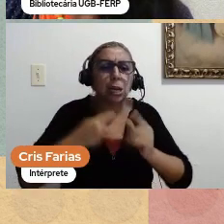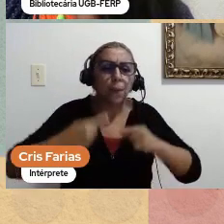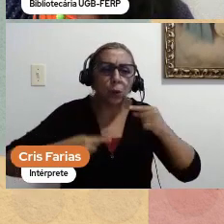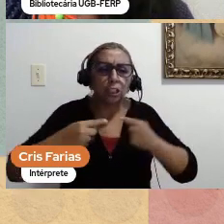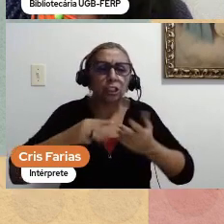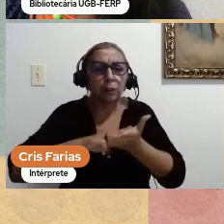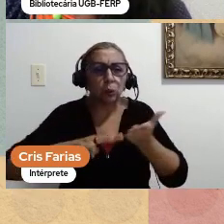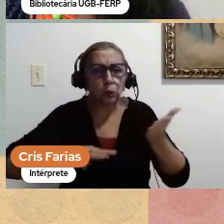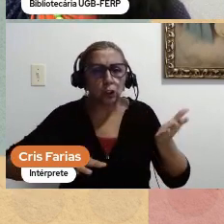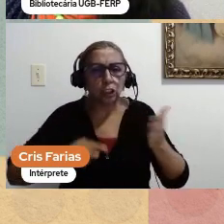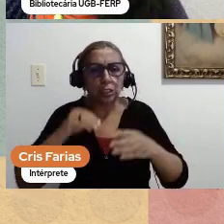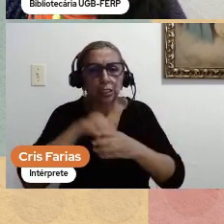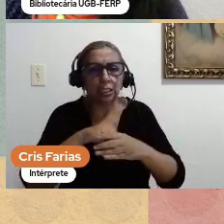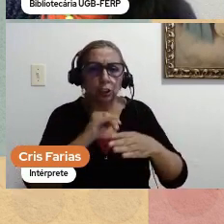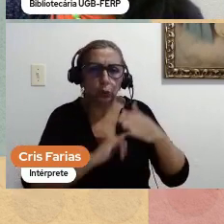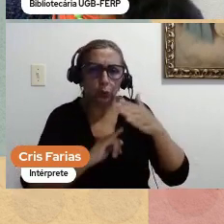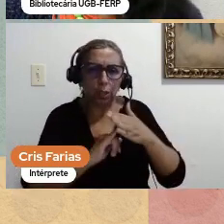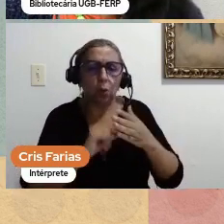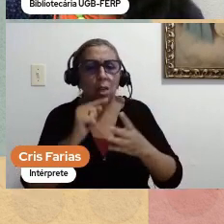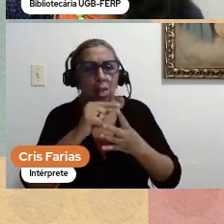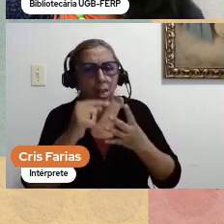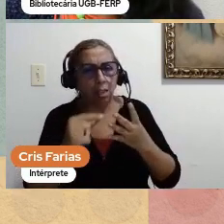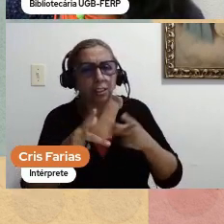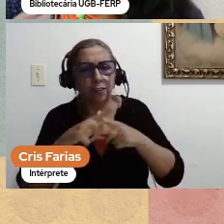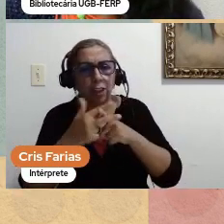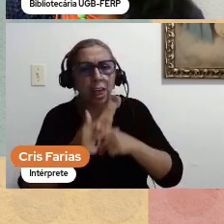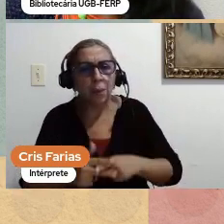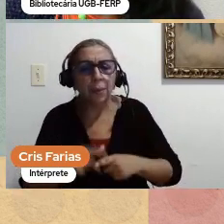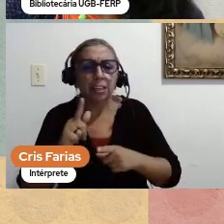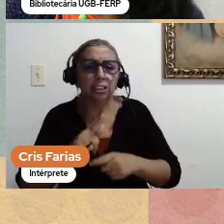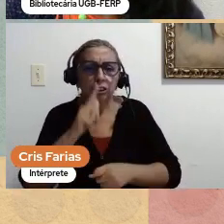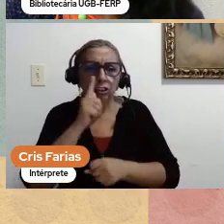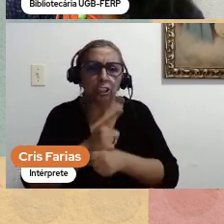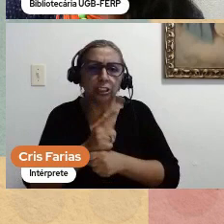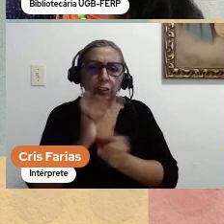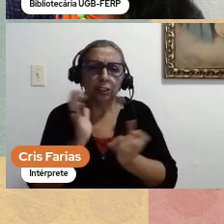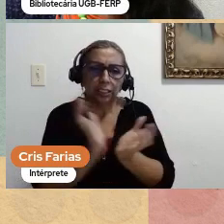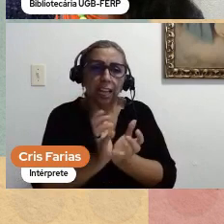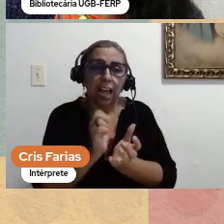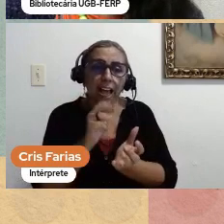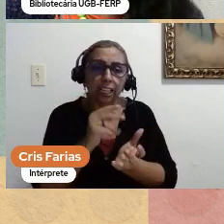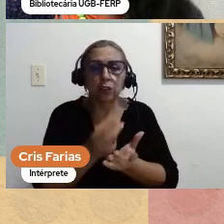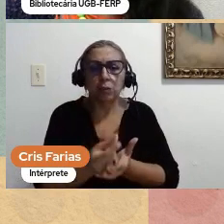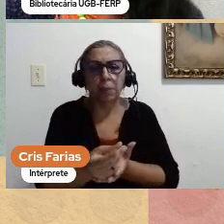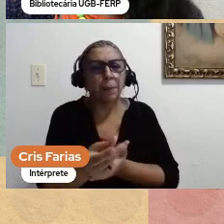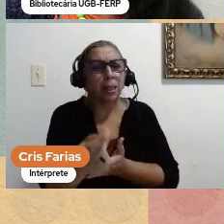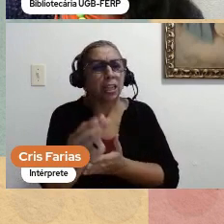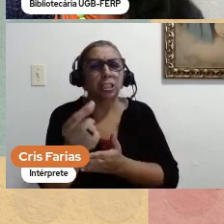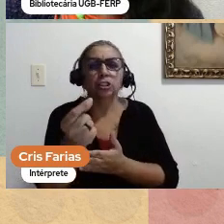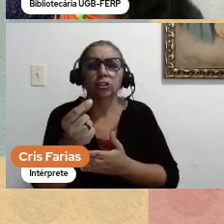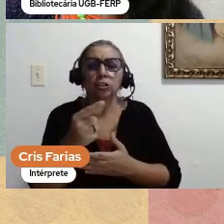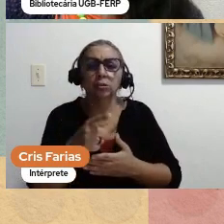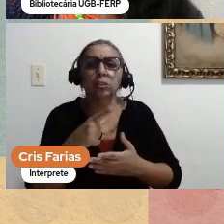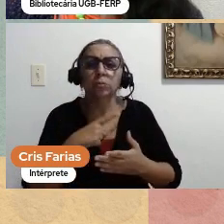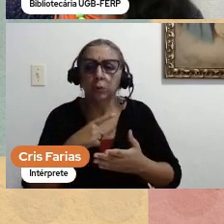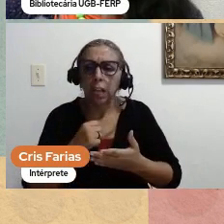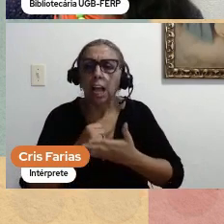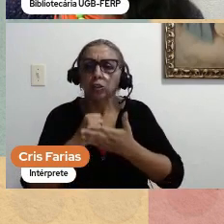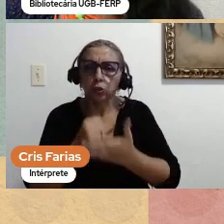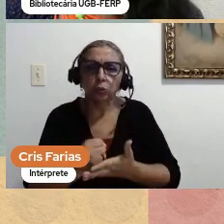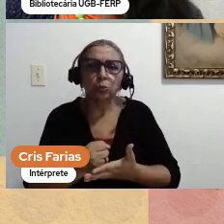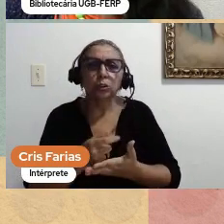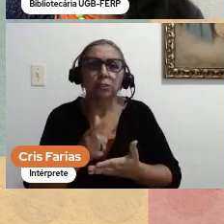instituição. Então, essas são as ferramentas da gestão deste arquivo permanente que contribuem para